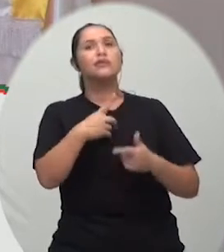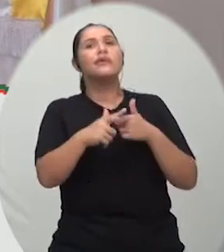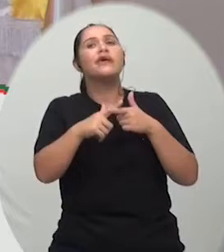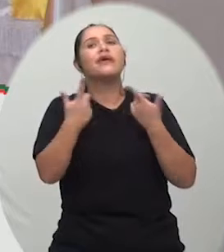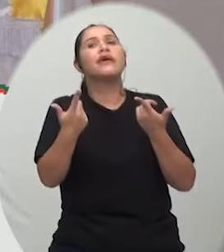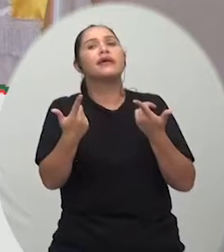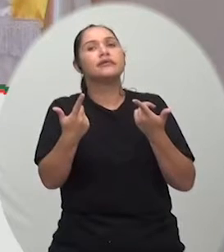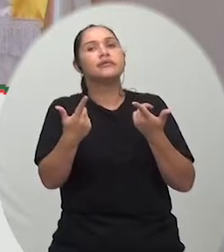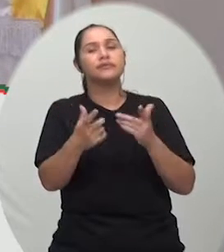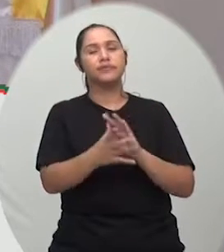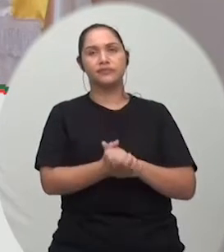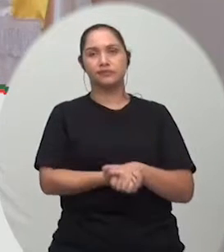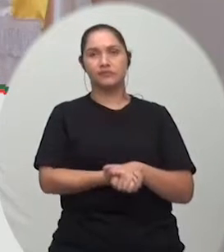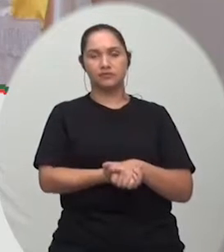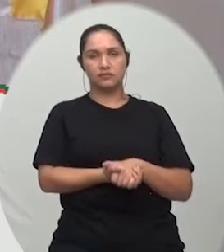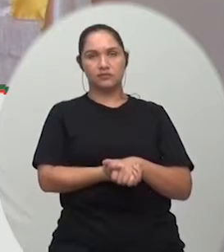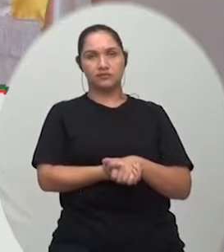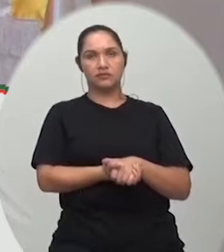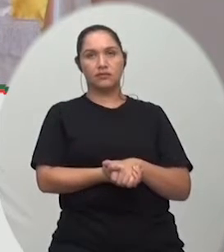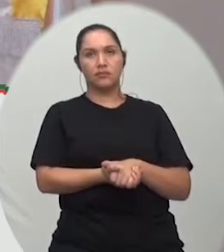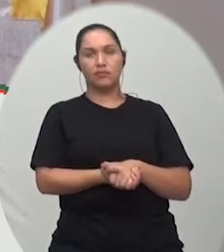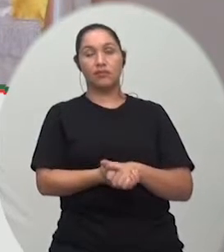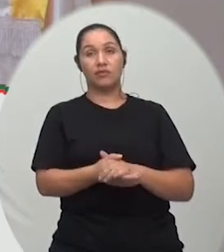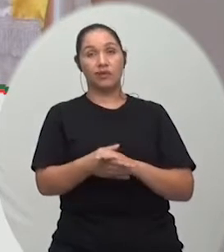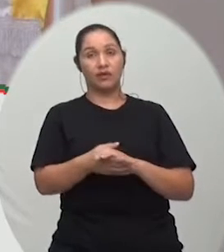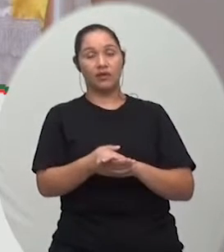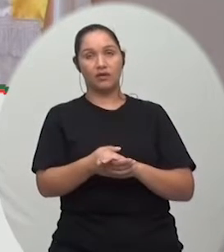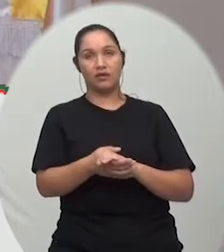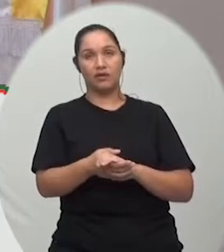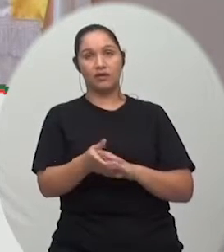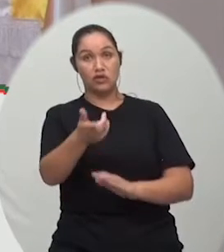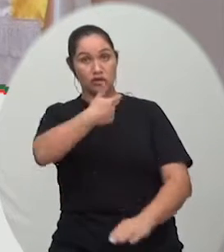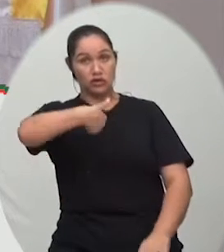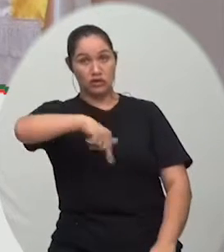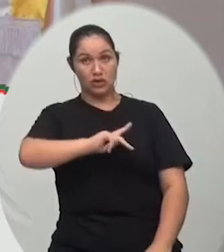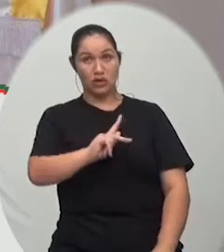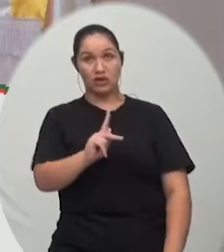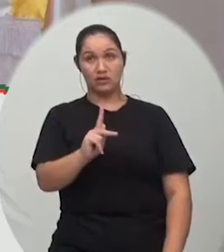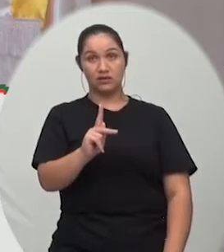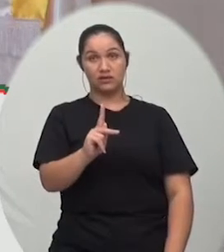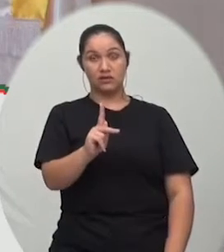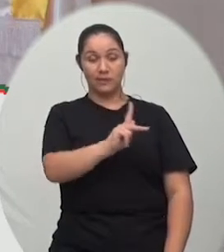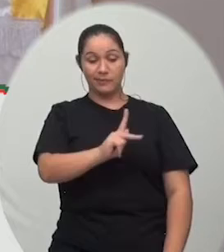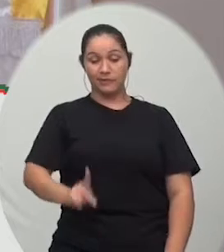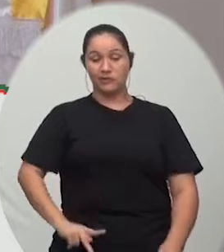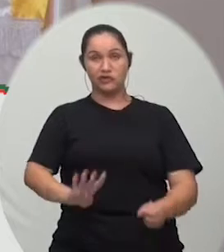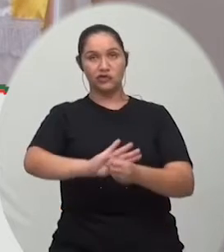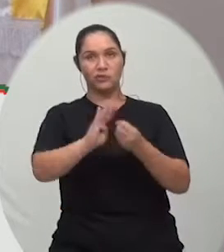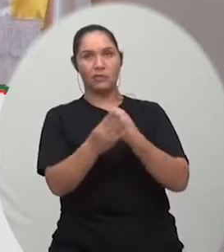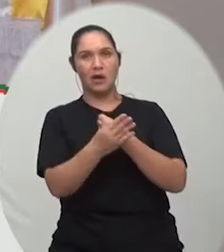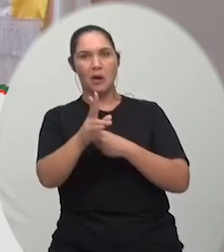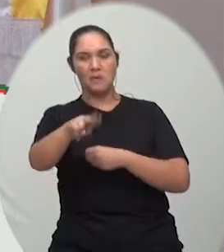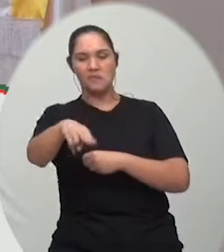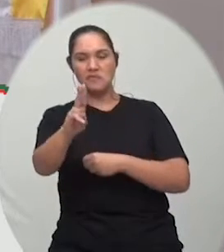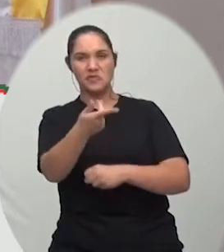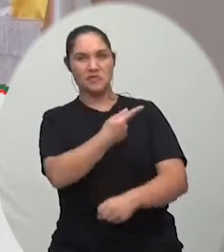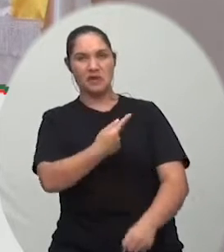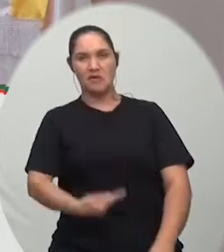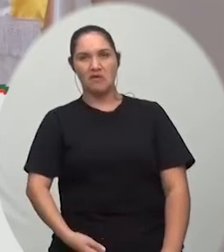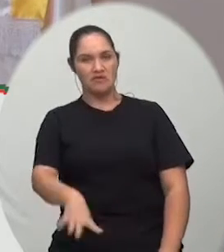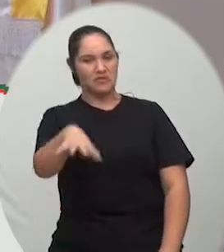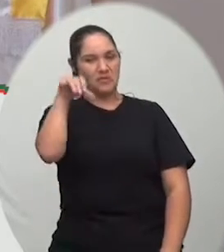o mais angustiante, Menandes, é que nós, presidentes de bairros, não somos ouvidos. Não somos